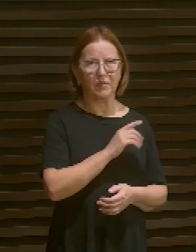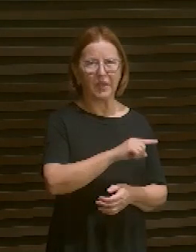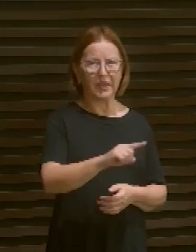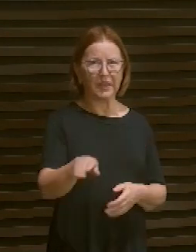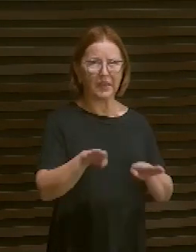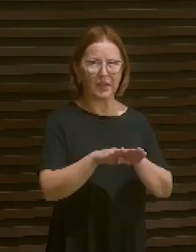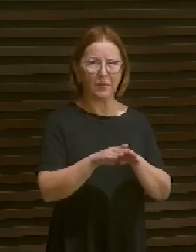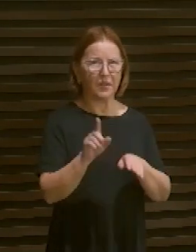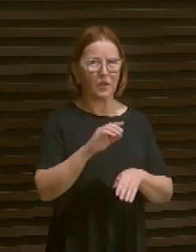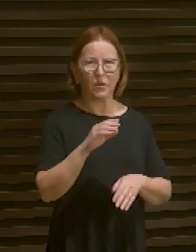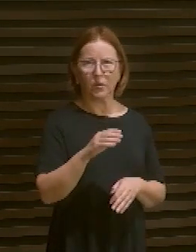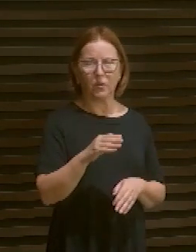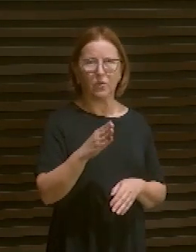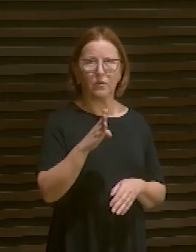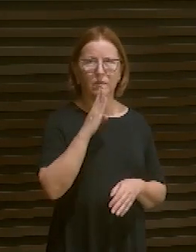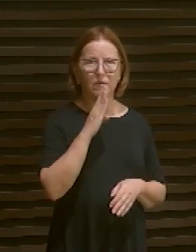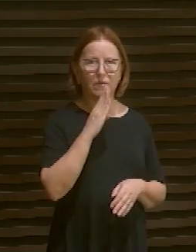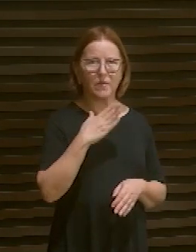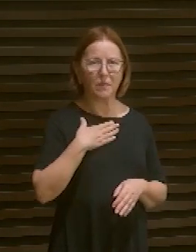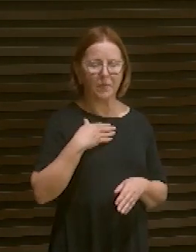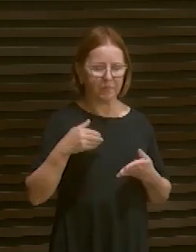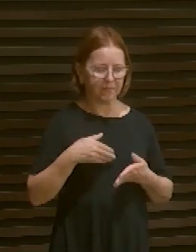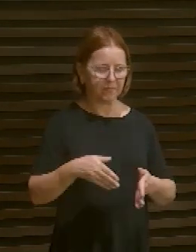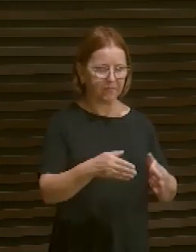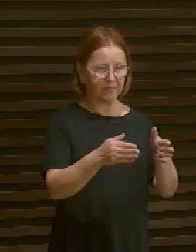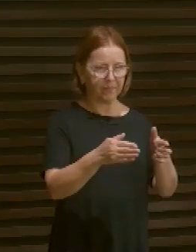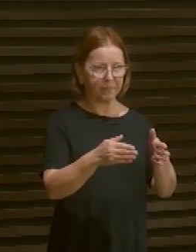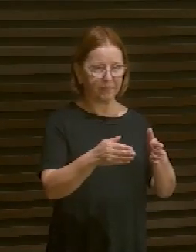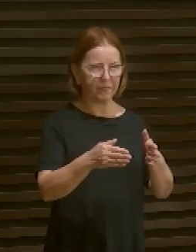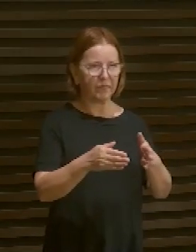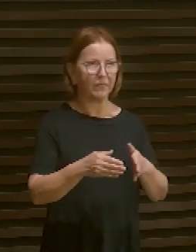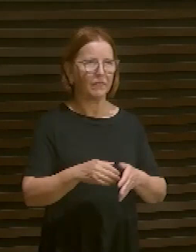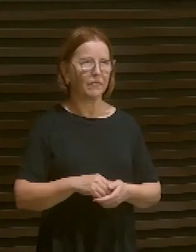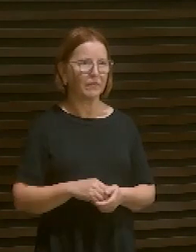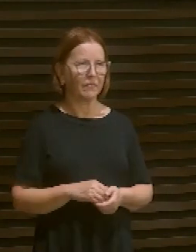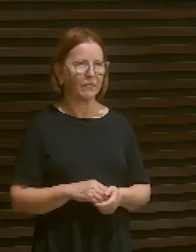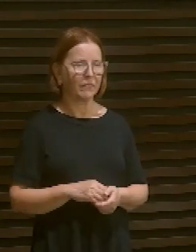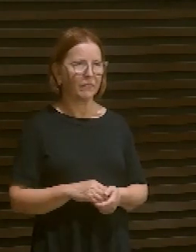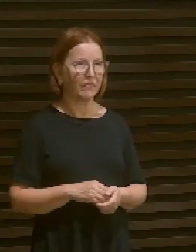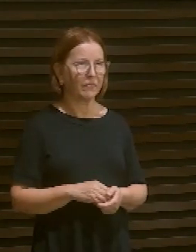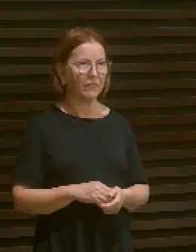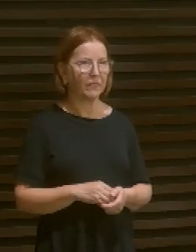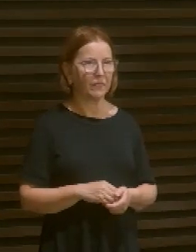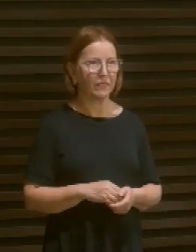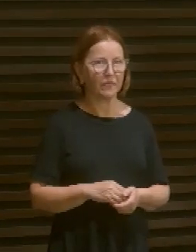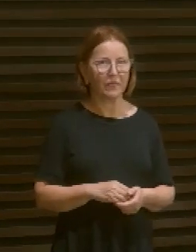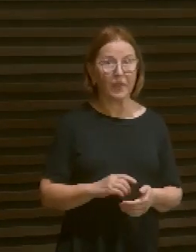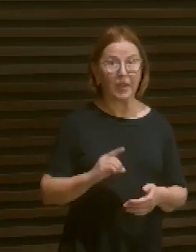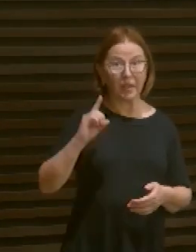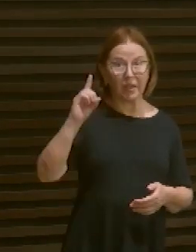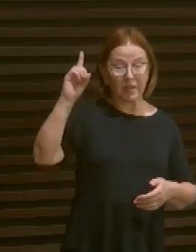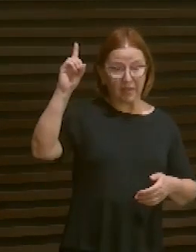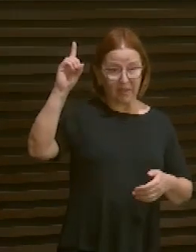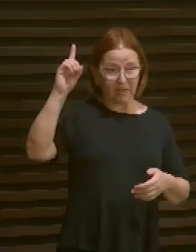não conheceram os meus caminhos. Deus revelou seus feitos ao